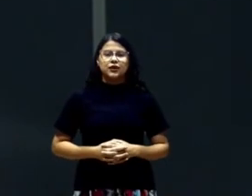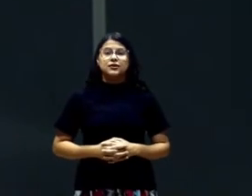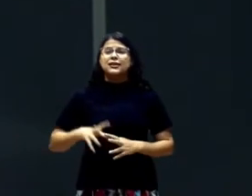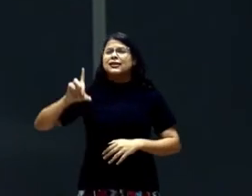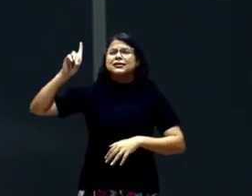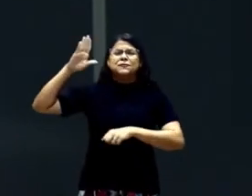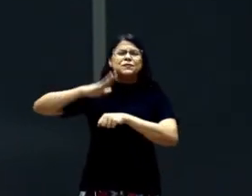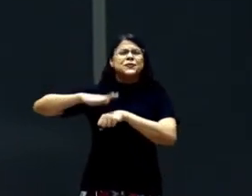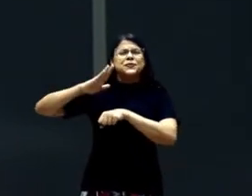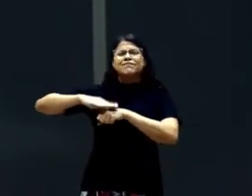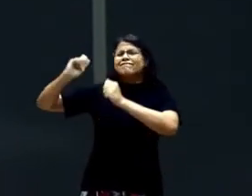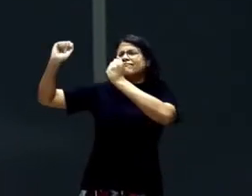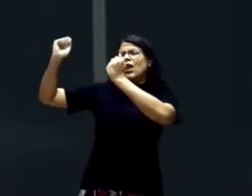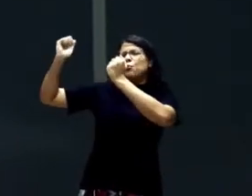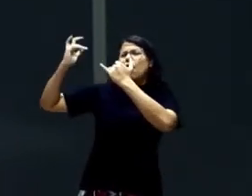feito por nós.